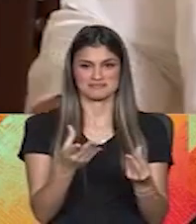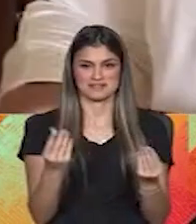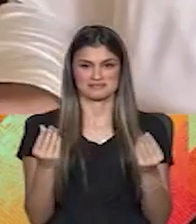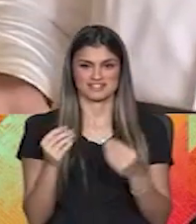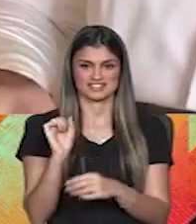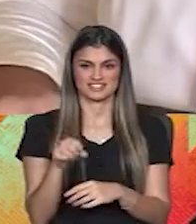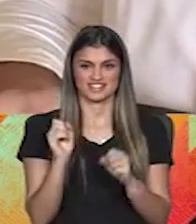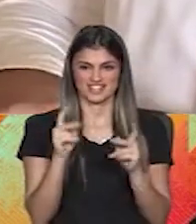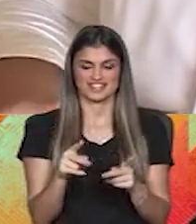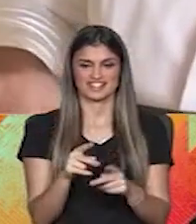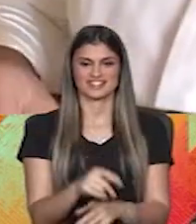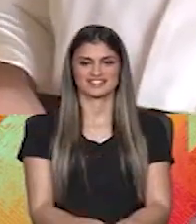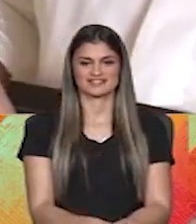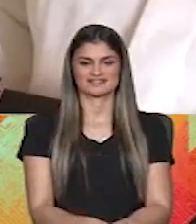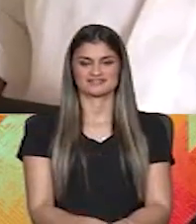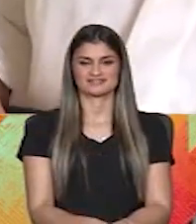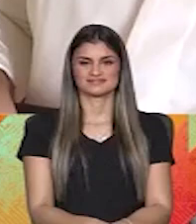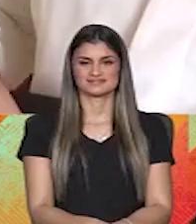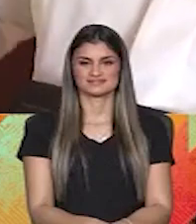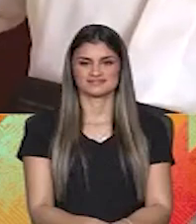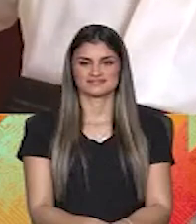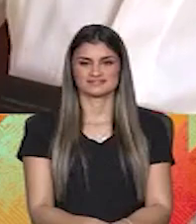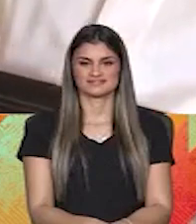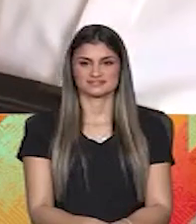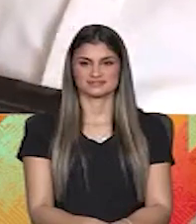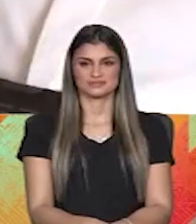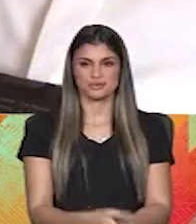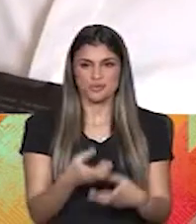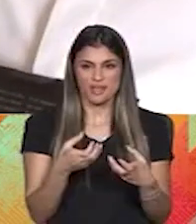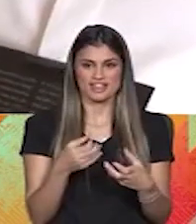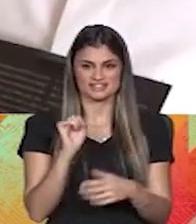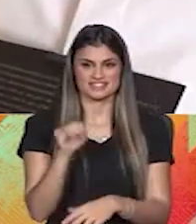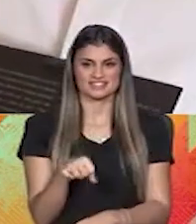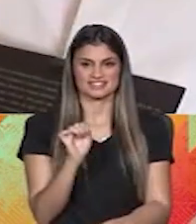ok uma gordinha